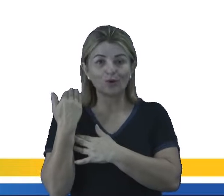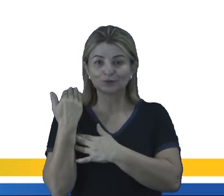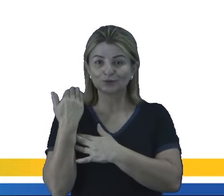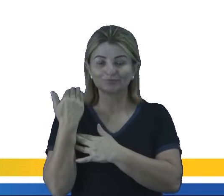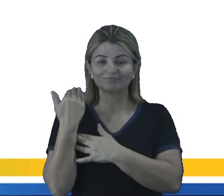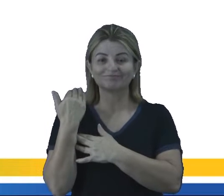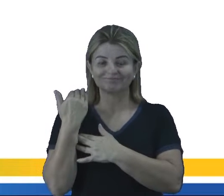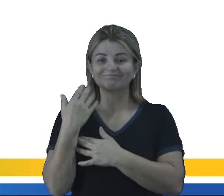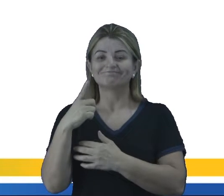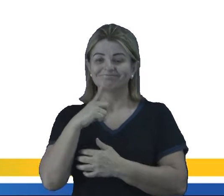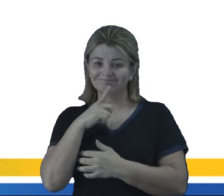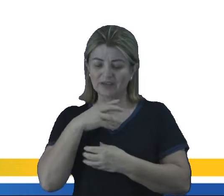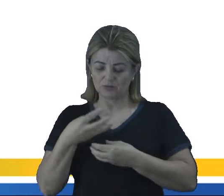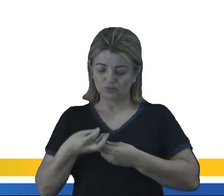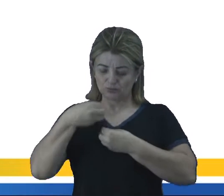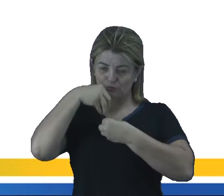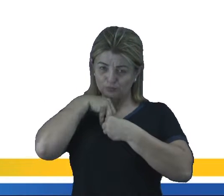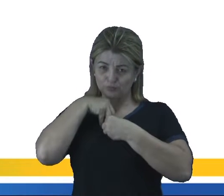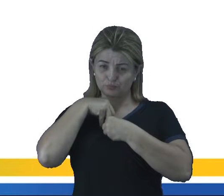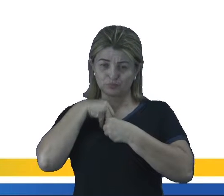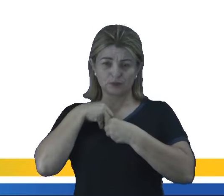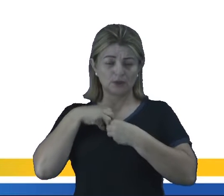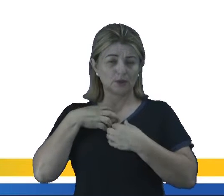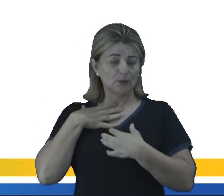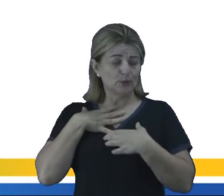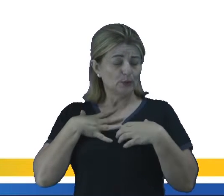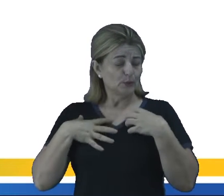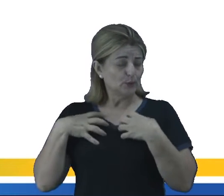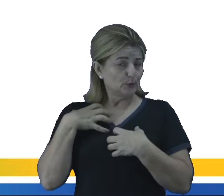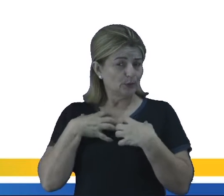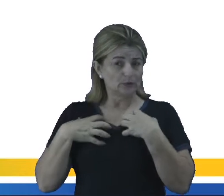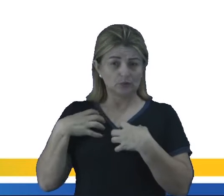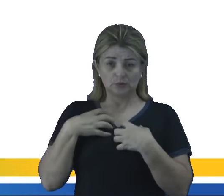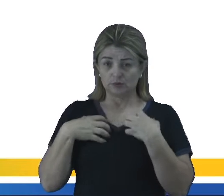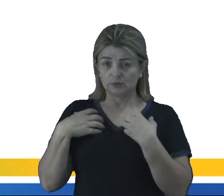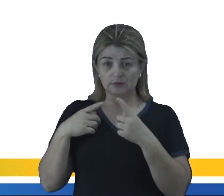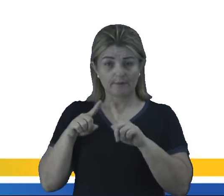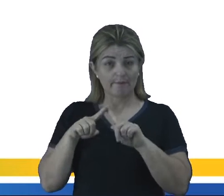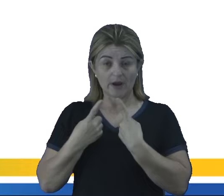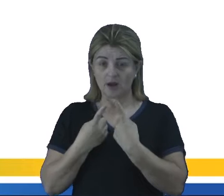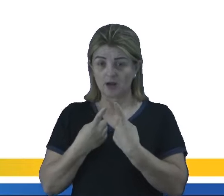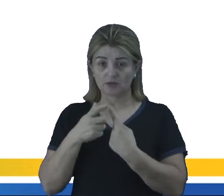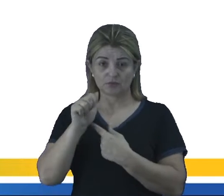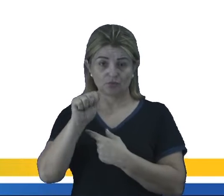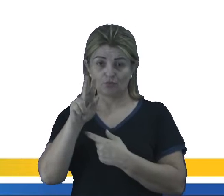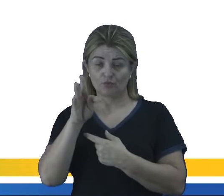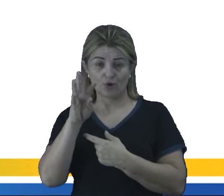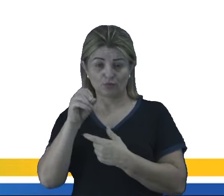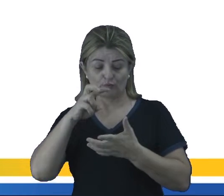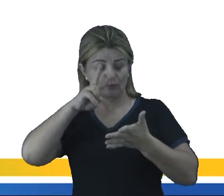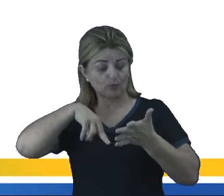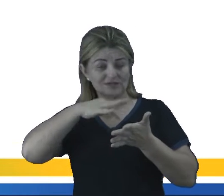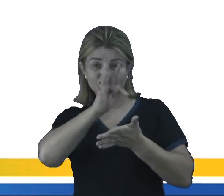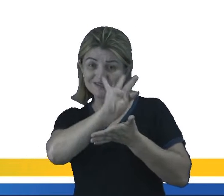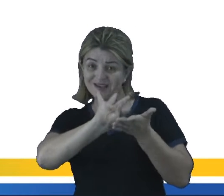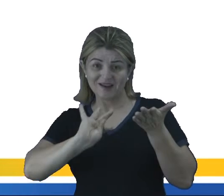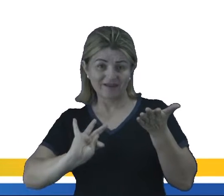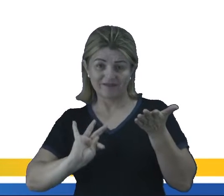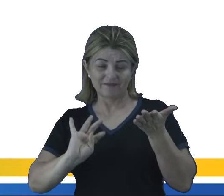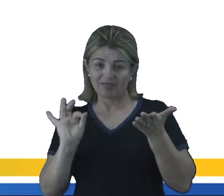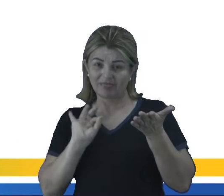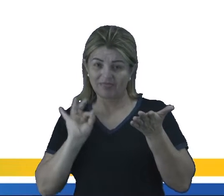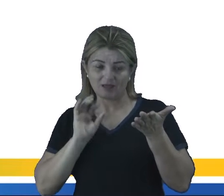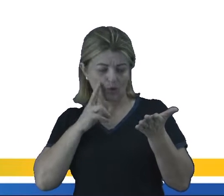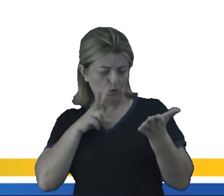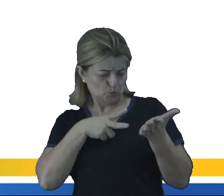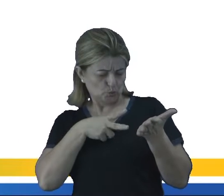4 estrofes. As 2 primeiras são quartetos. Na última aula eu falei um pouquinho sobre isso, né? Quartetos são